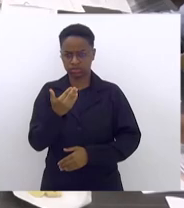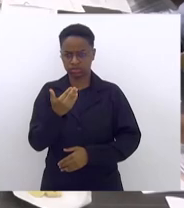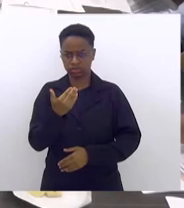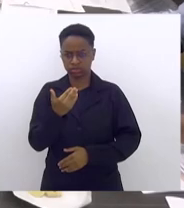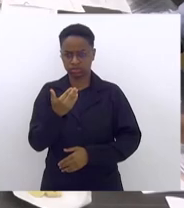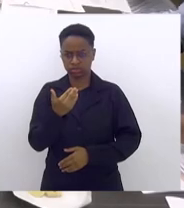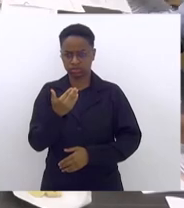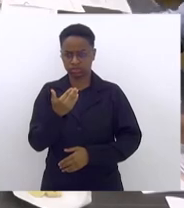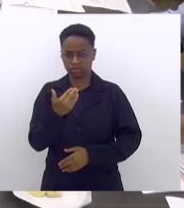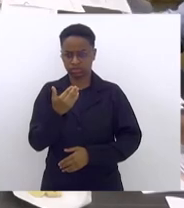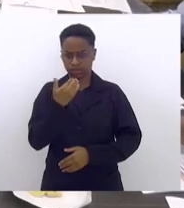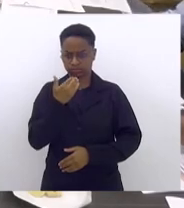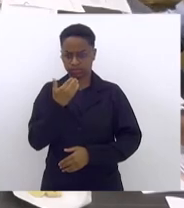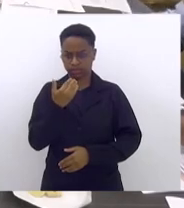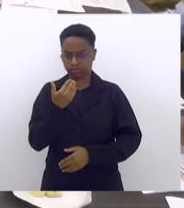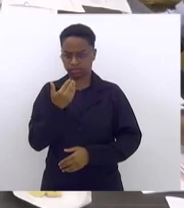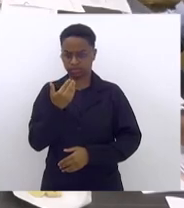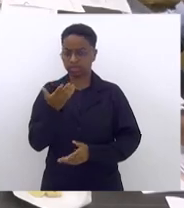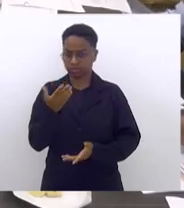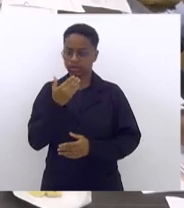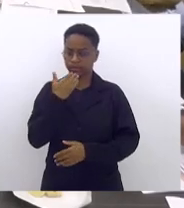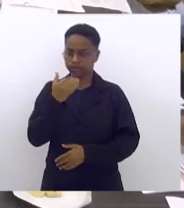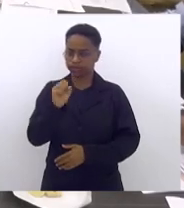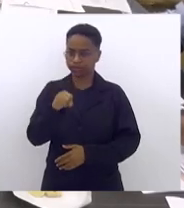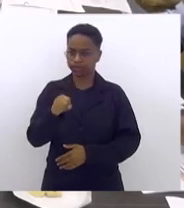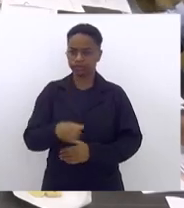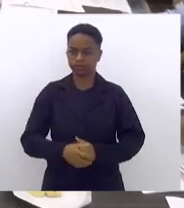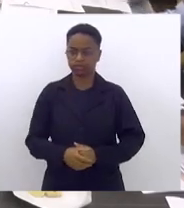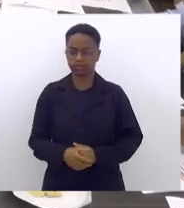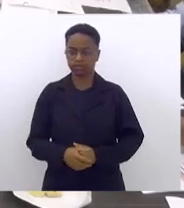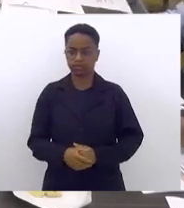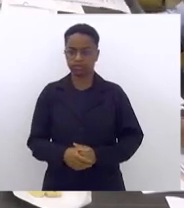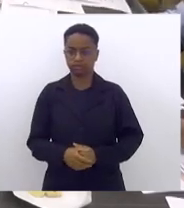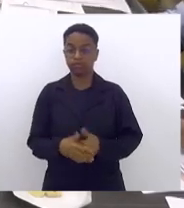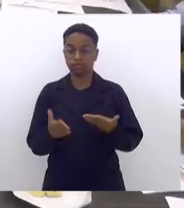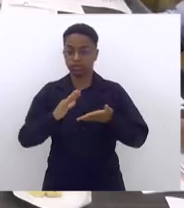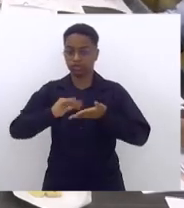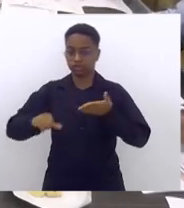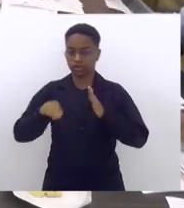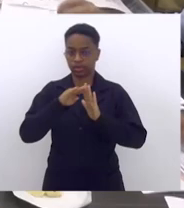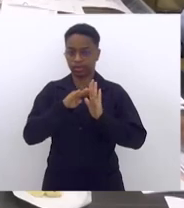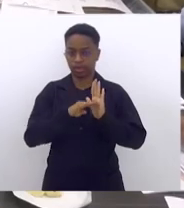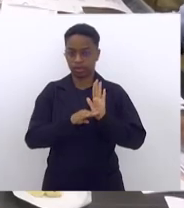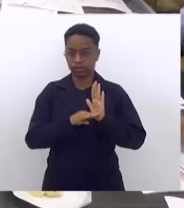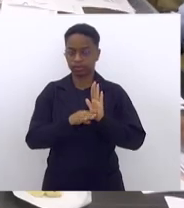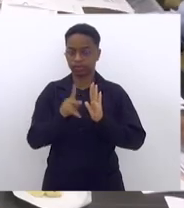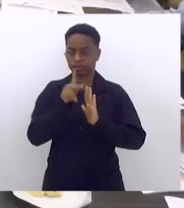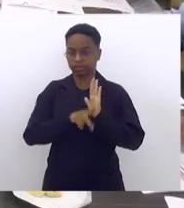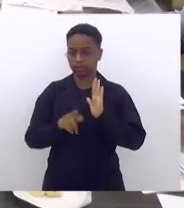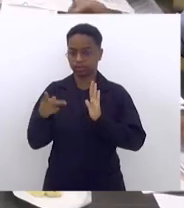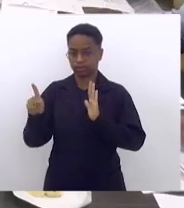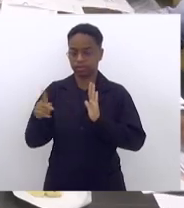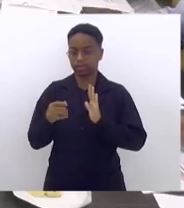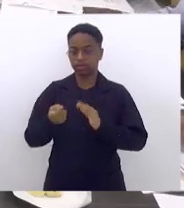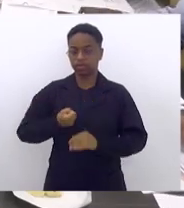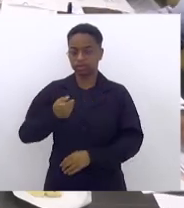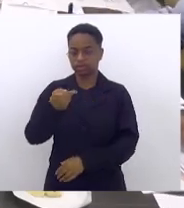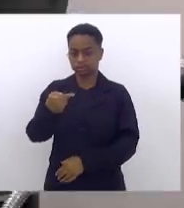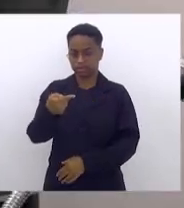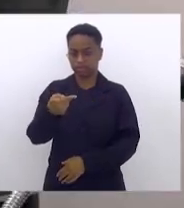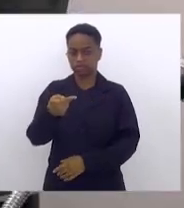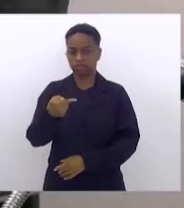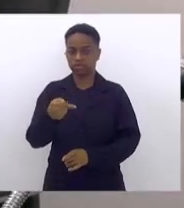Bem, tá, pediu para... Então, pediu aqui no grupo, né? Então, vou retirar de pauta o projeto número 7